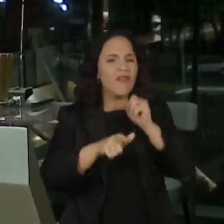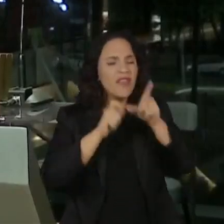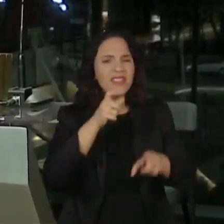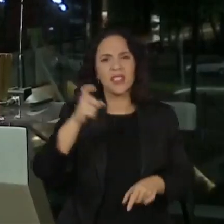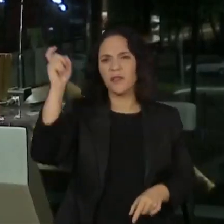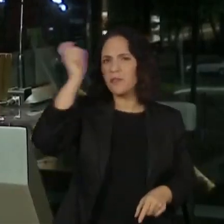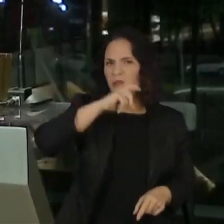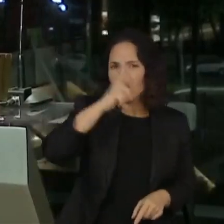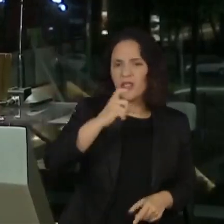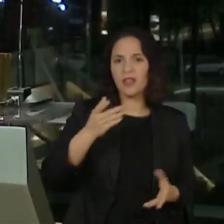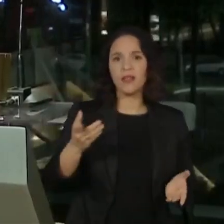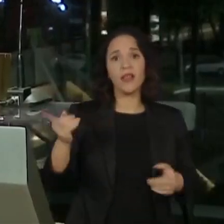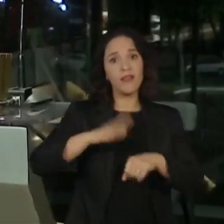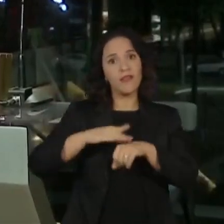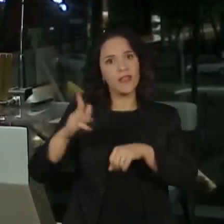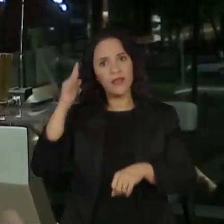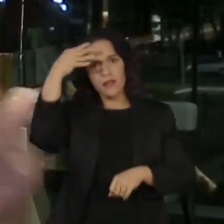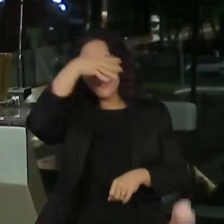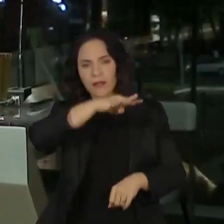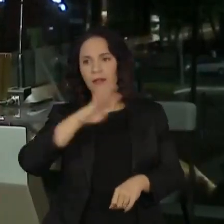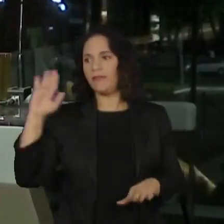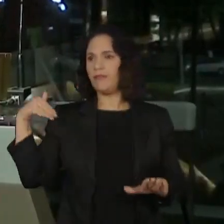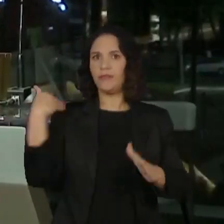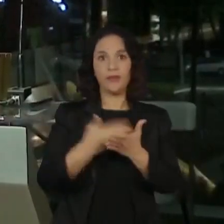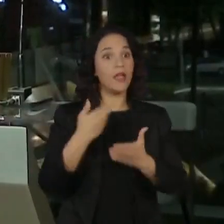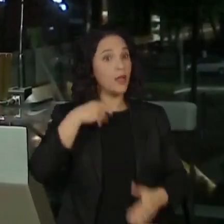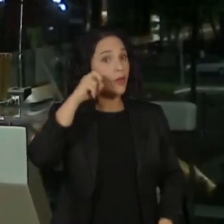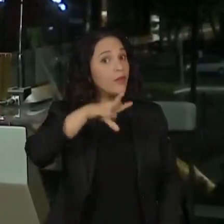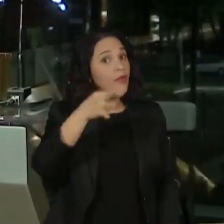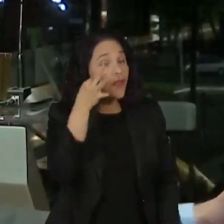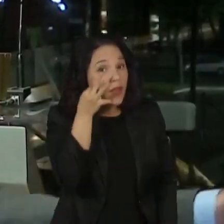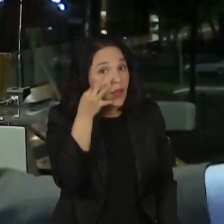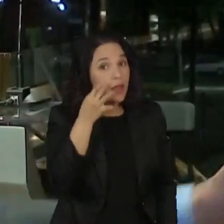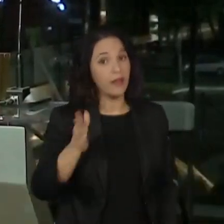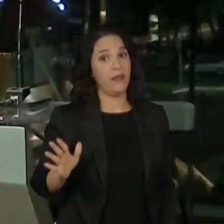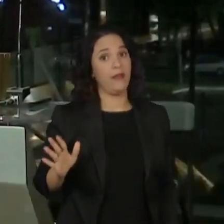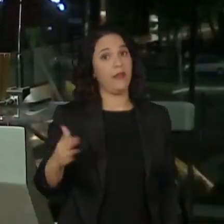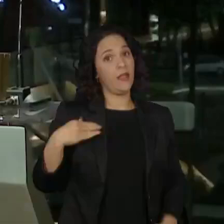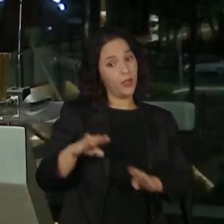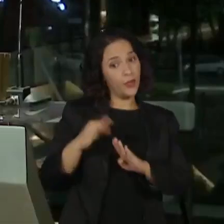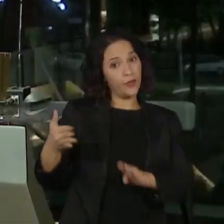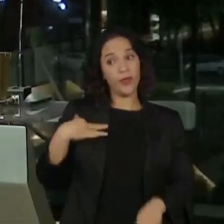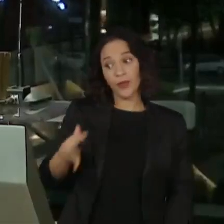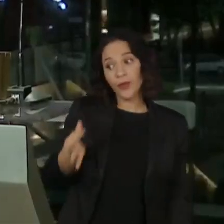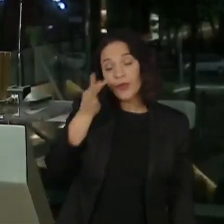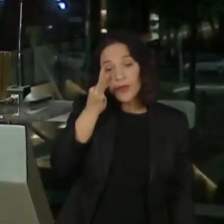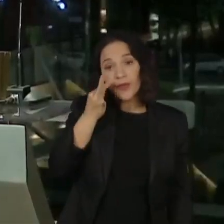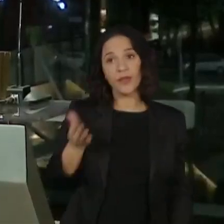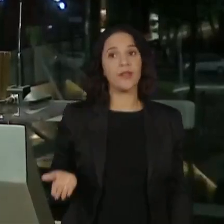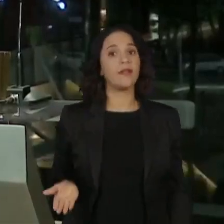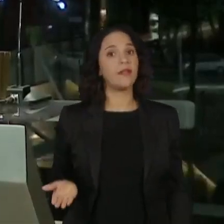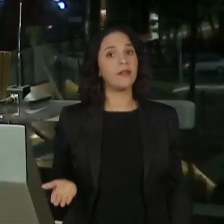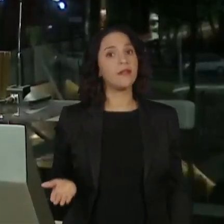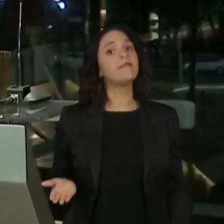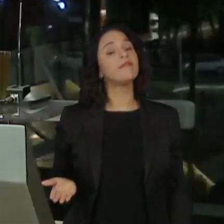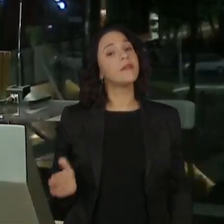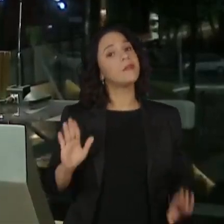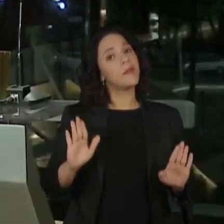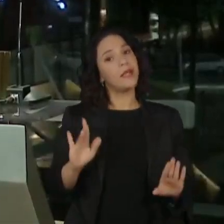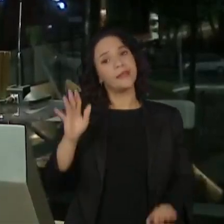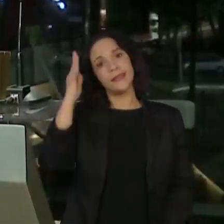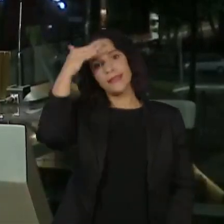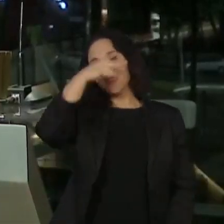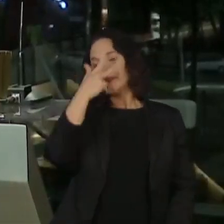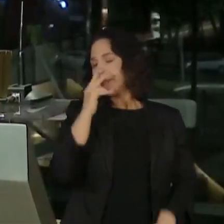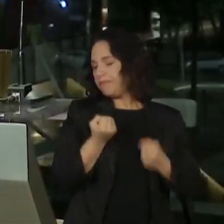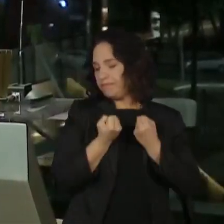atacava honra fez isso com Datena o debate inteiro eu vi e tava do lado e pude presenciar agora o Datena acabou